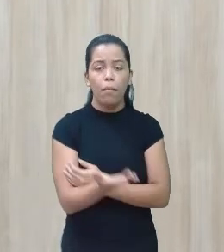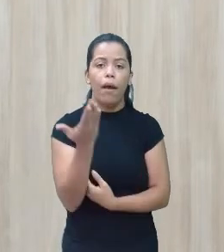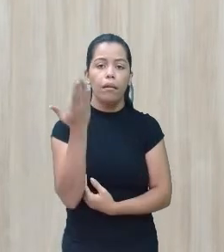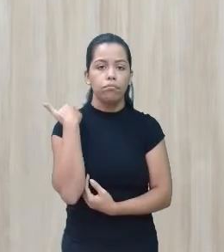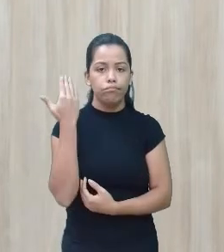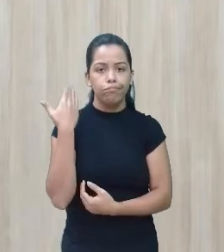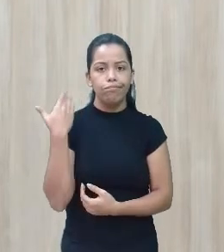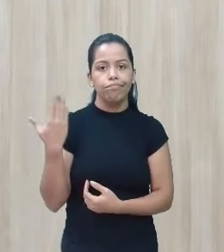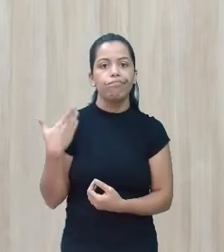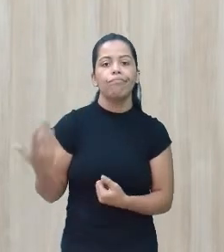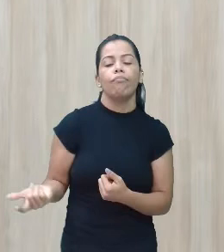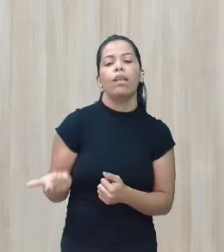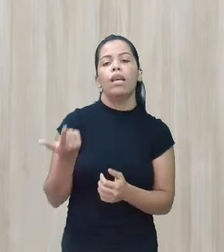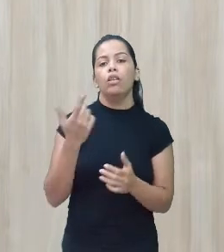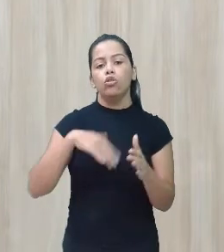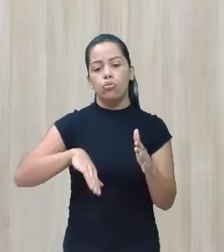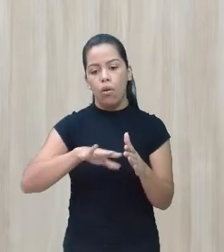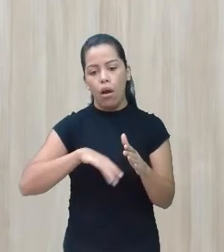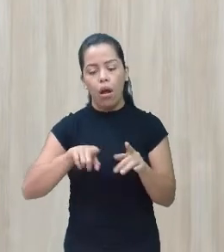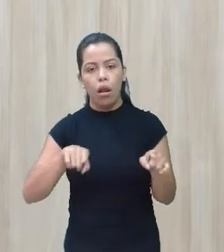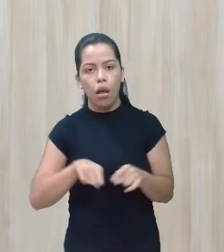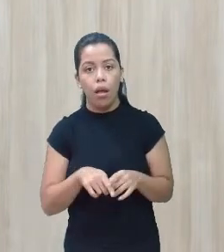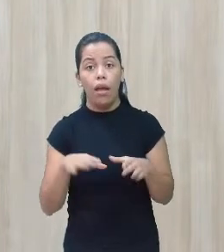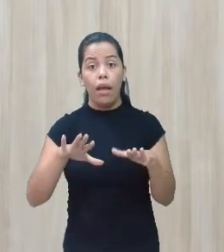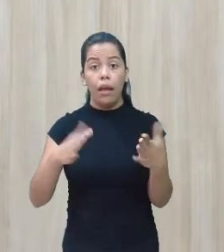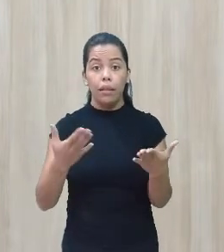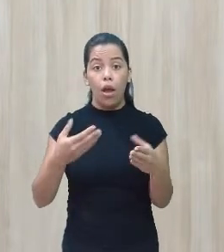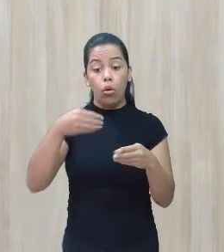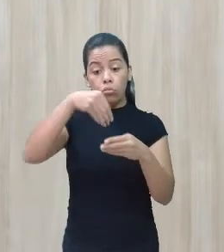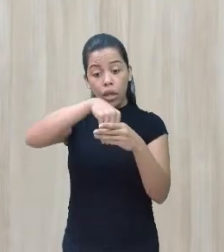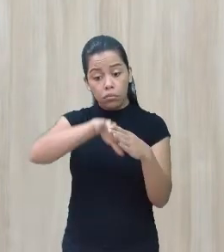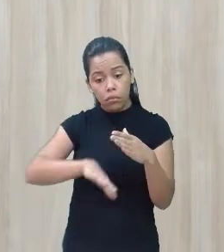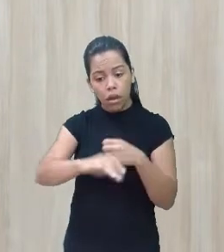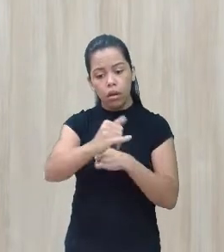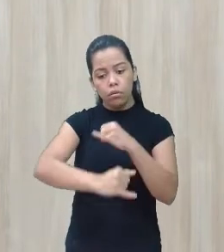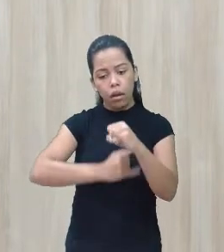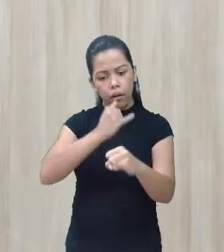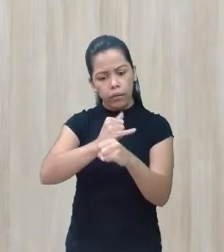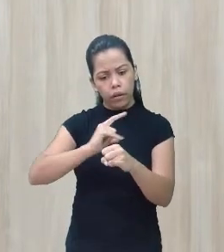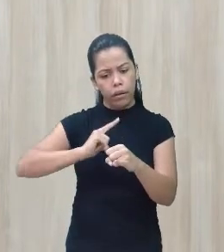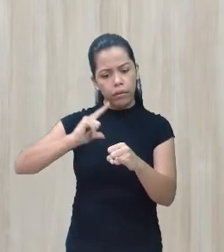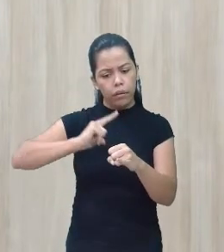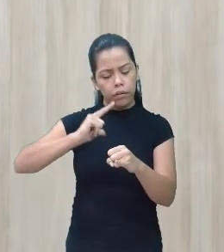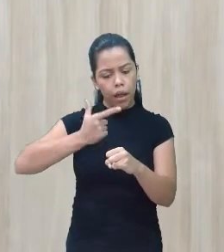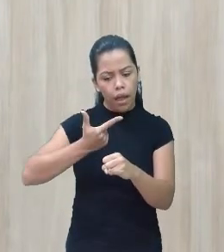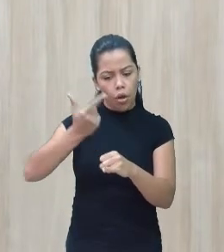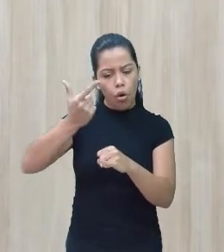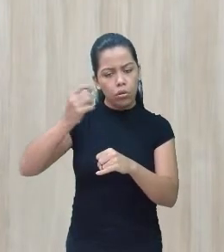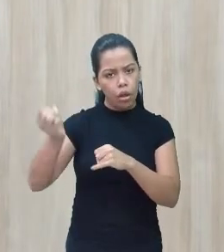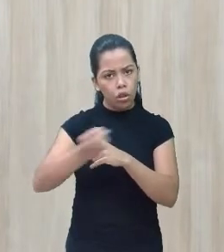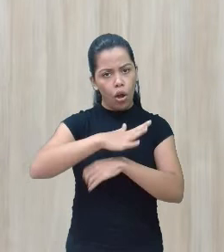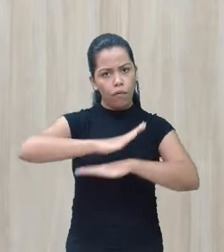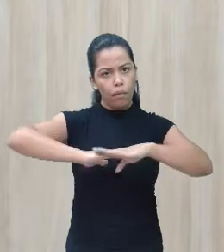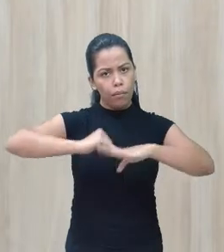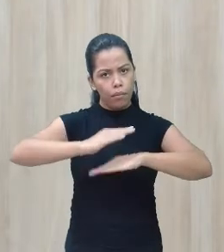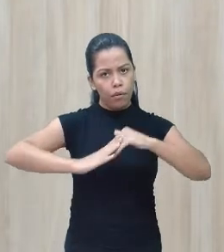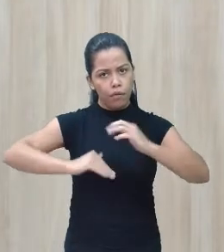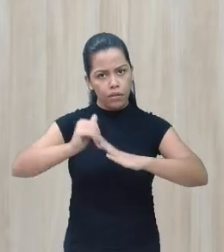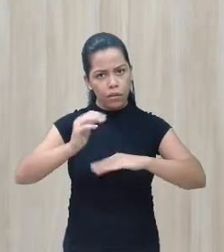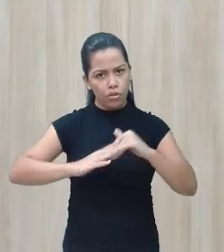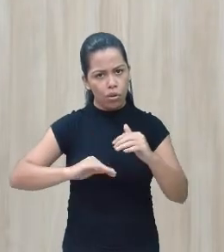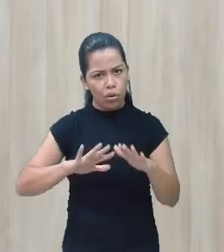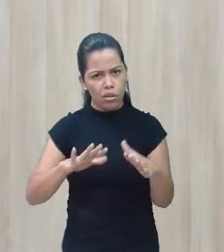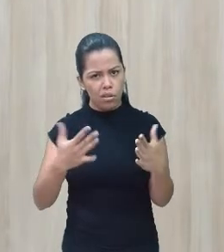que existem outras profissões? Será que as antigas se adaptam a essa nova forma? Vamos